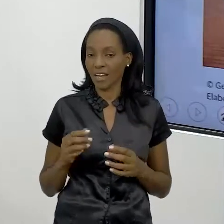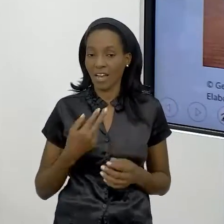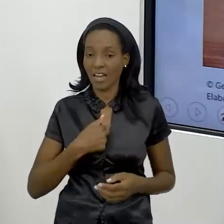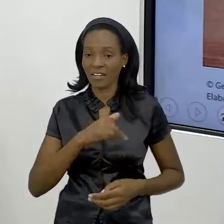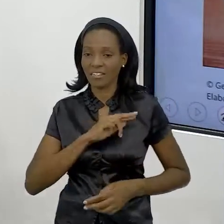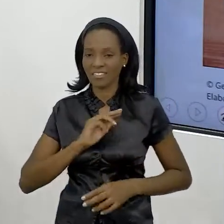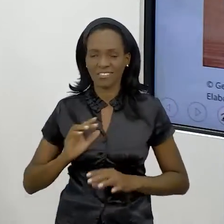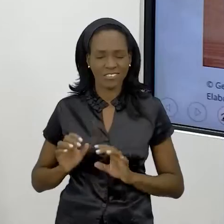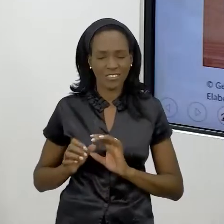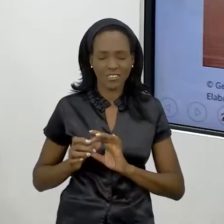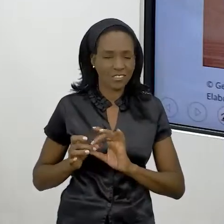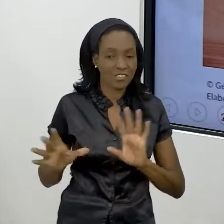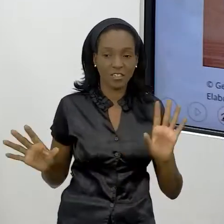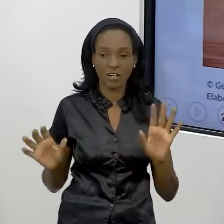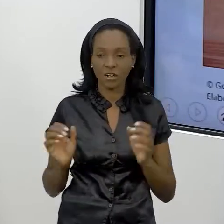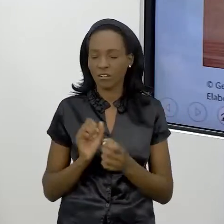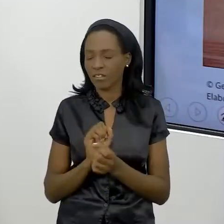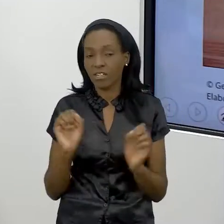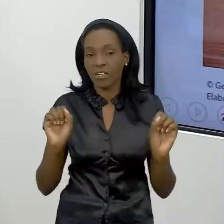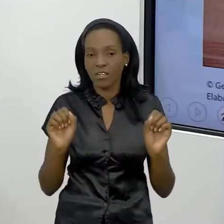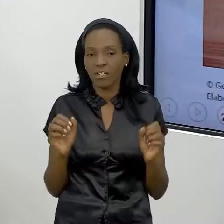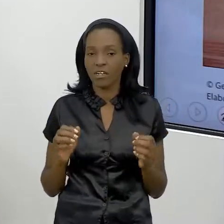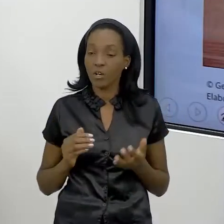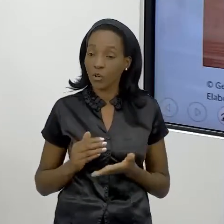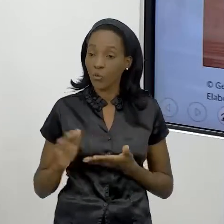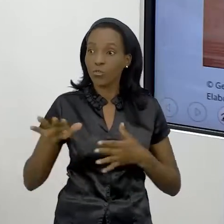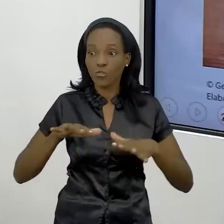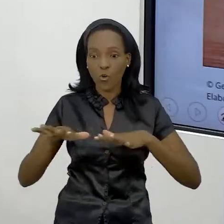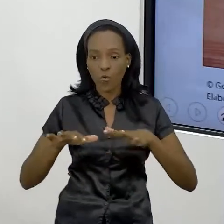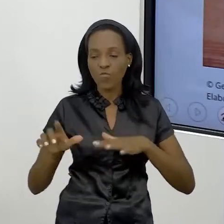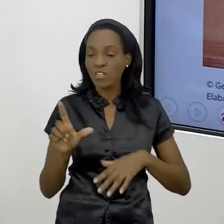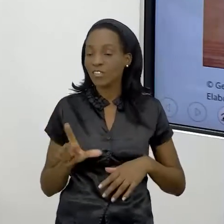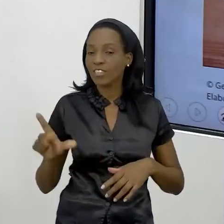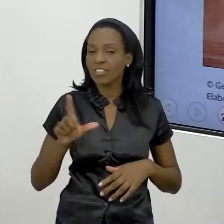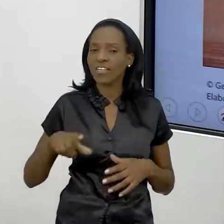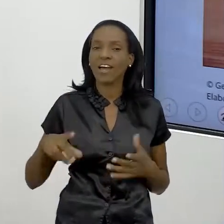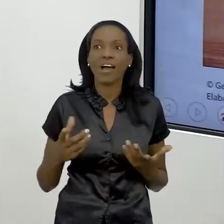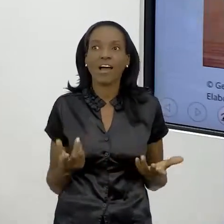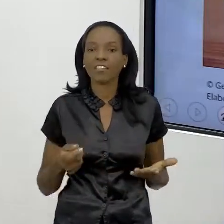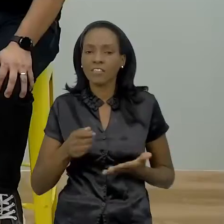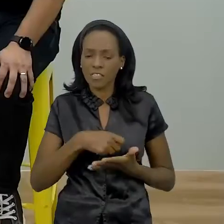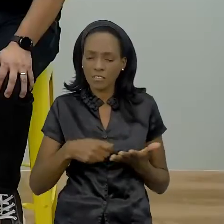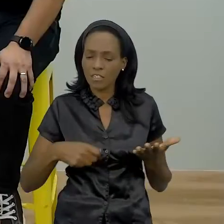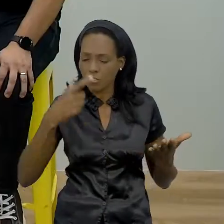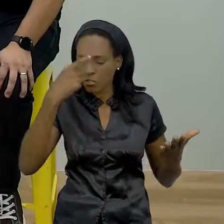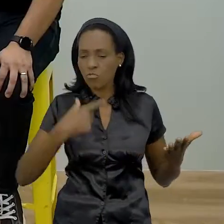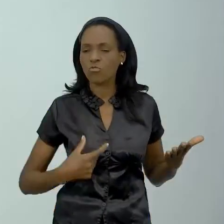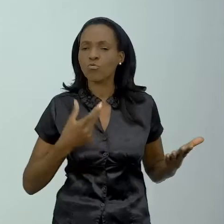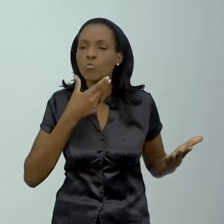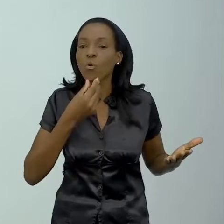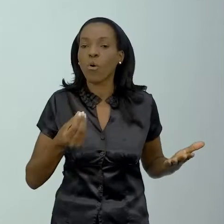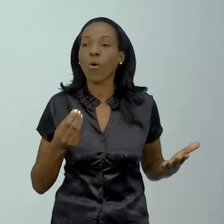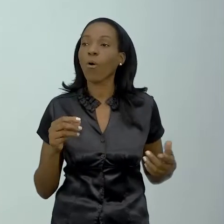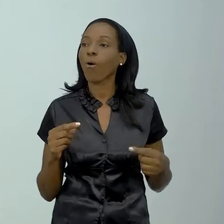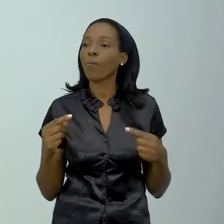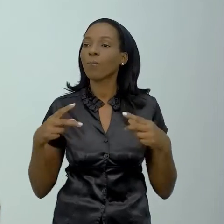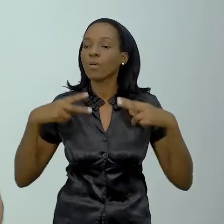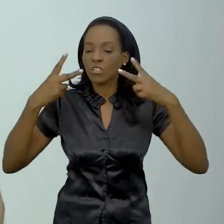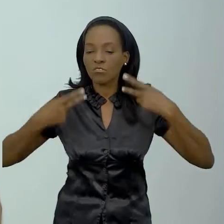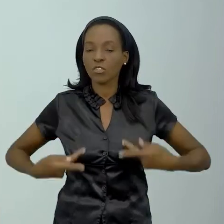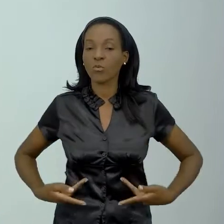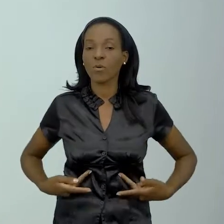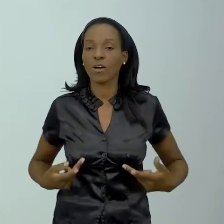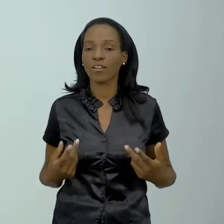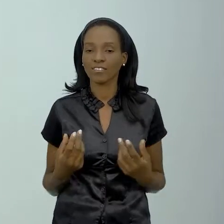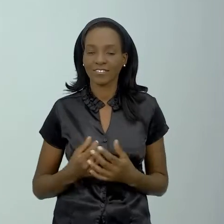religião, a gente já começa a ver no movimento literário as pessoas escrevendo mais sobre o homem como ele é. É verdade, porque você tinha lá, por exemplo, no período que